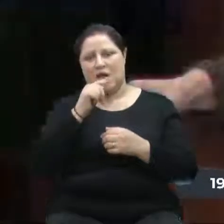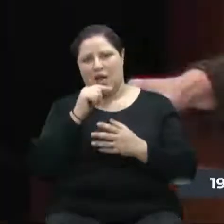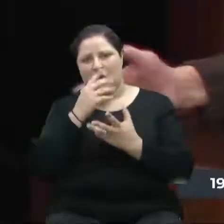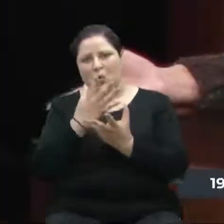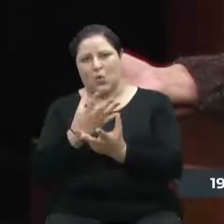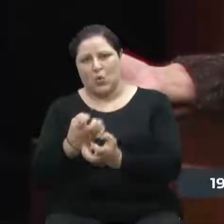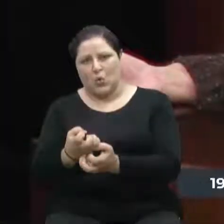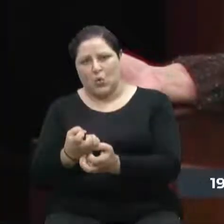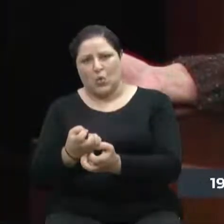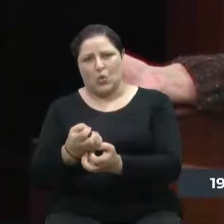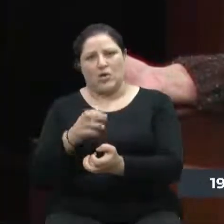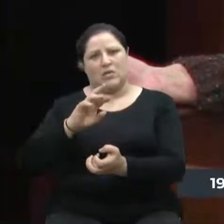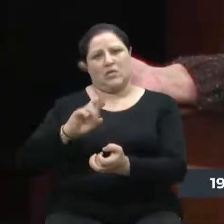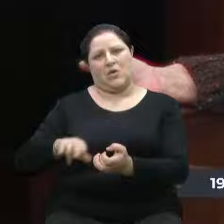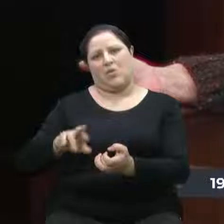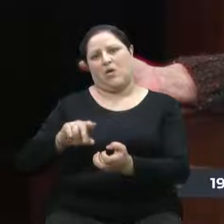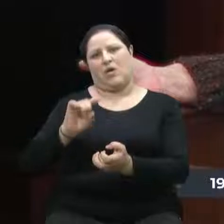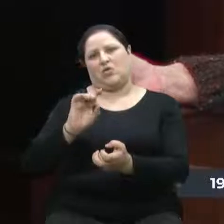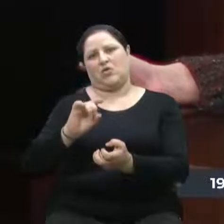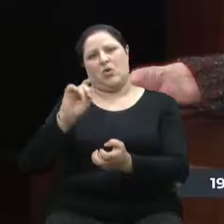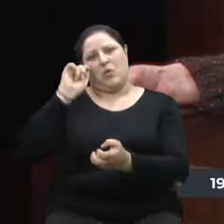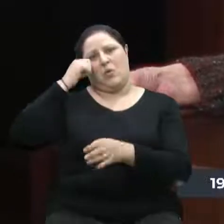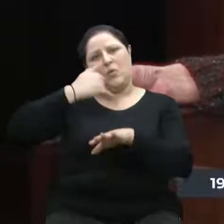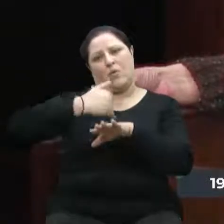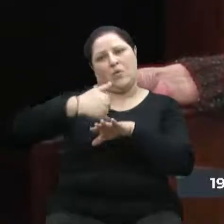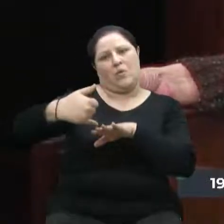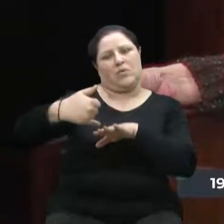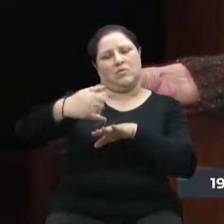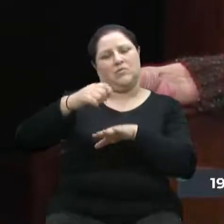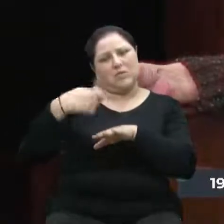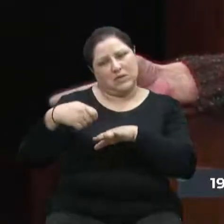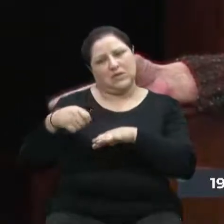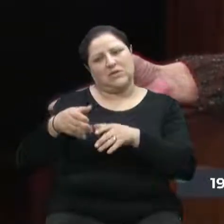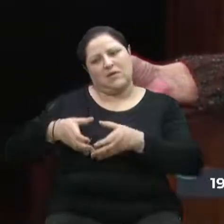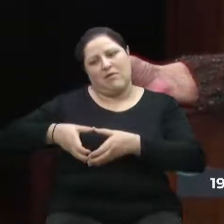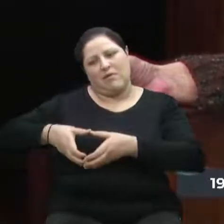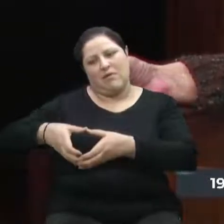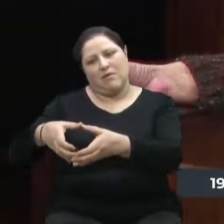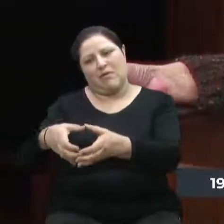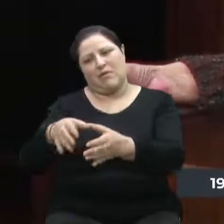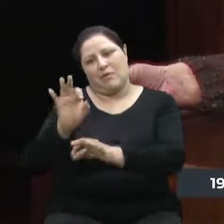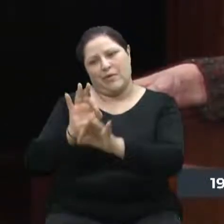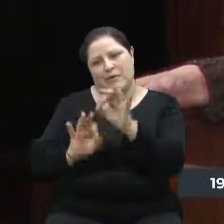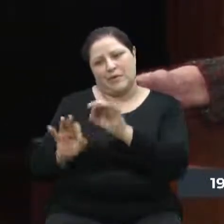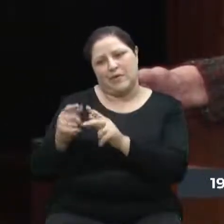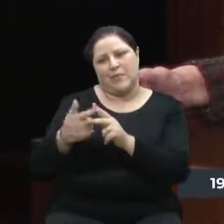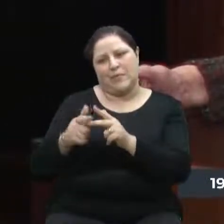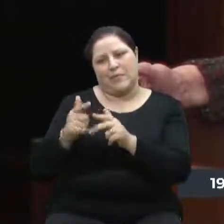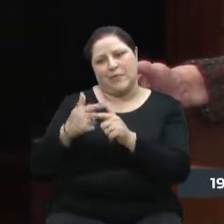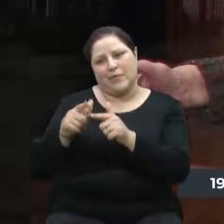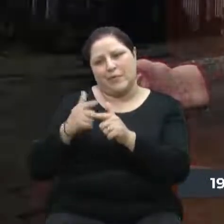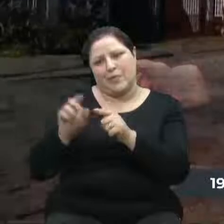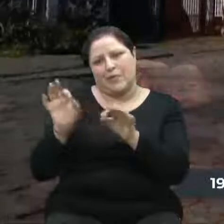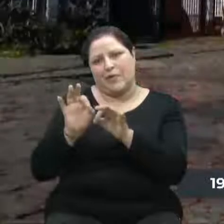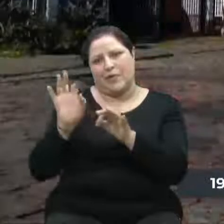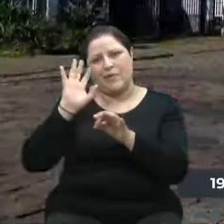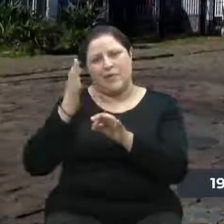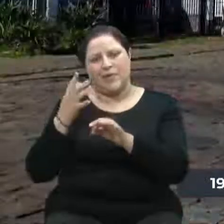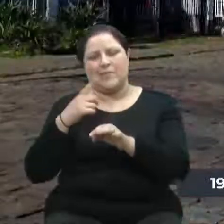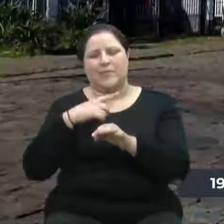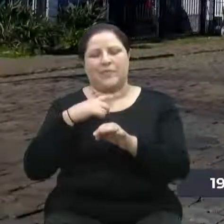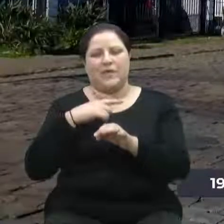é só os metros de pavimentação. Então, é uma série de problemas que não são resolvidos. No verão é pó e no